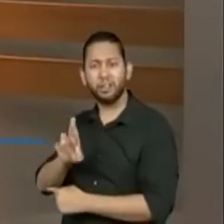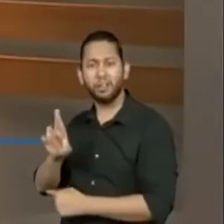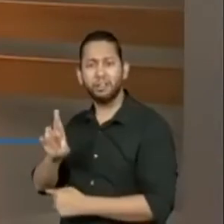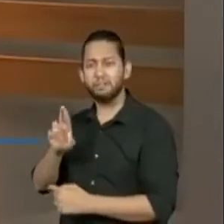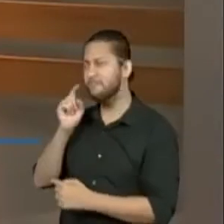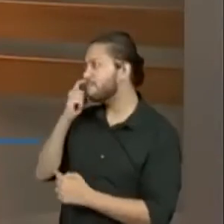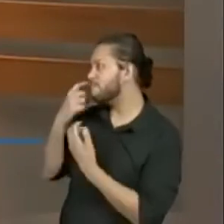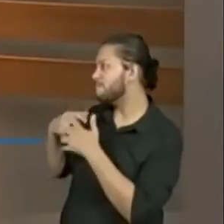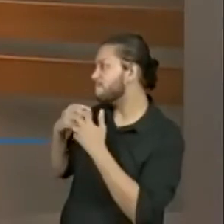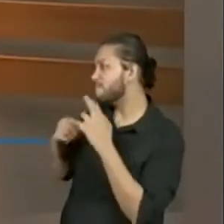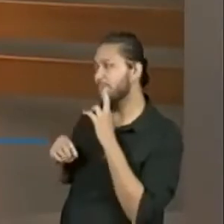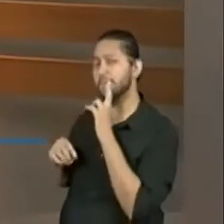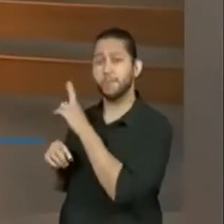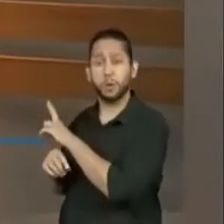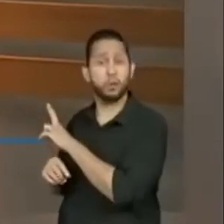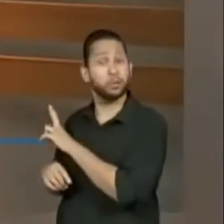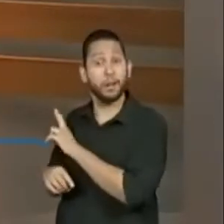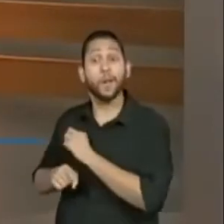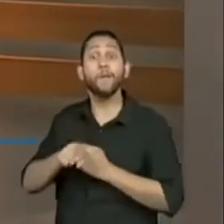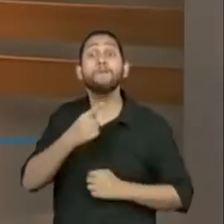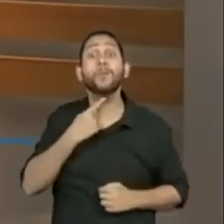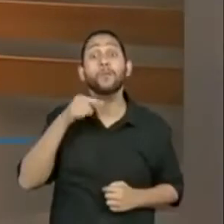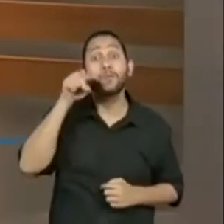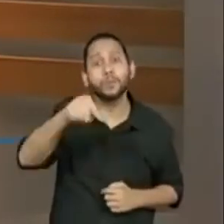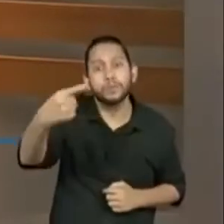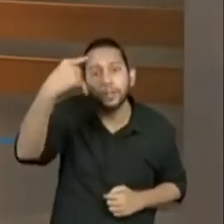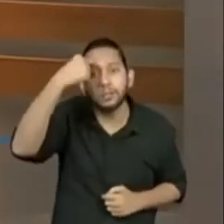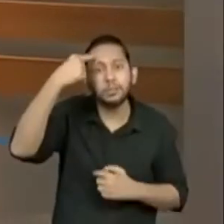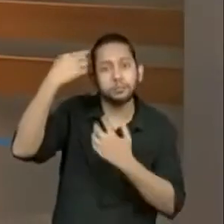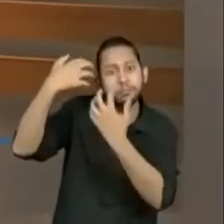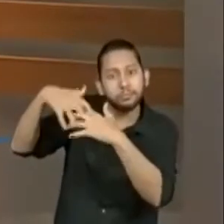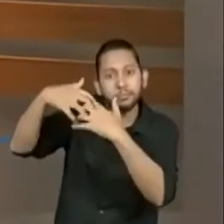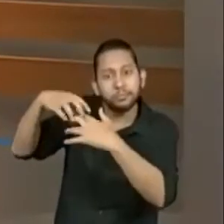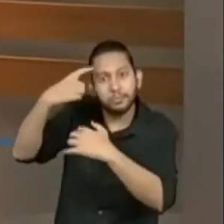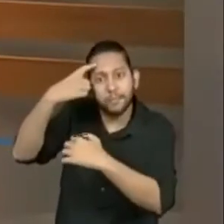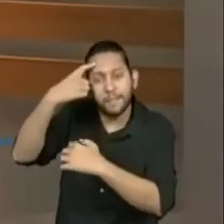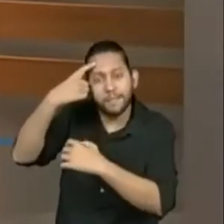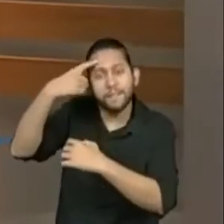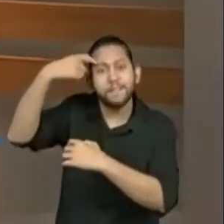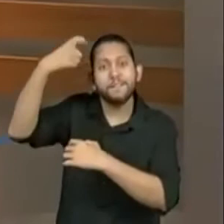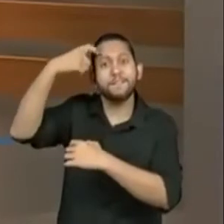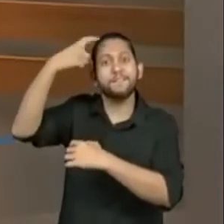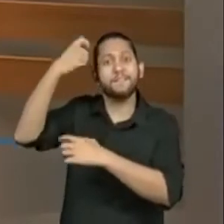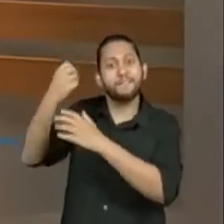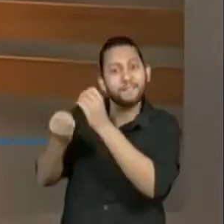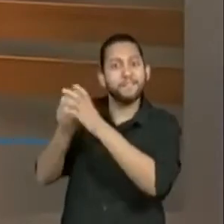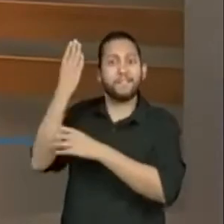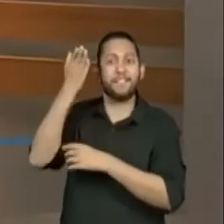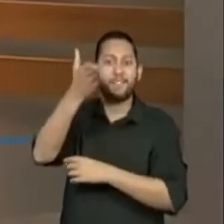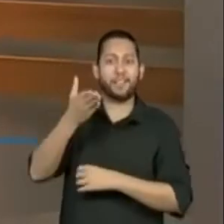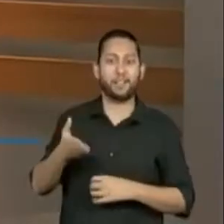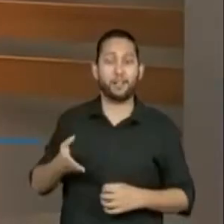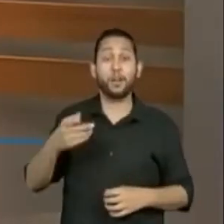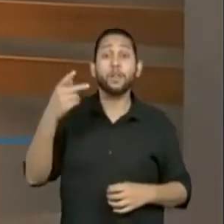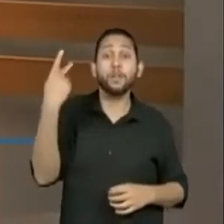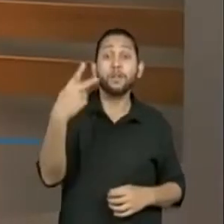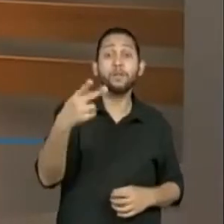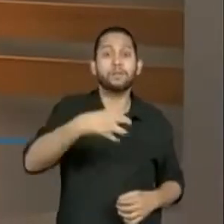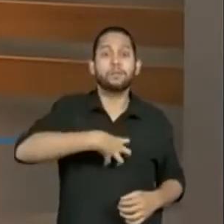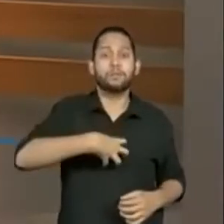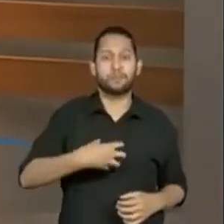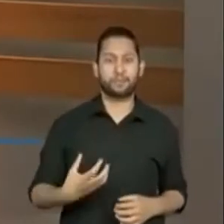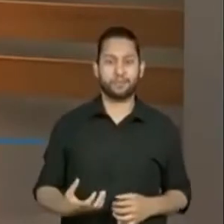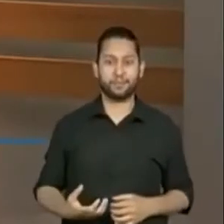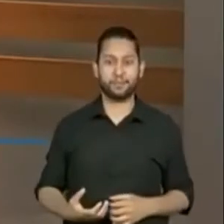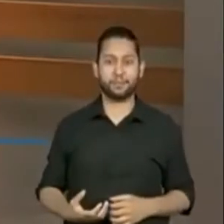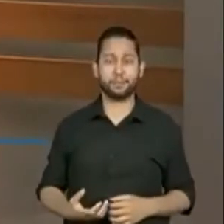aluno do 4º ano com a sua criatividade e seguindo as minhas dicas que você formulle uma situação-problema